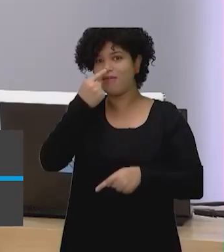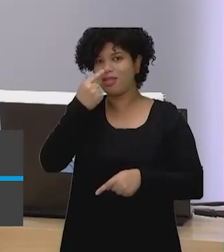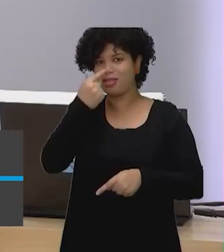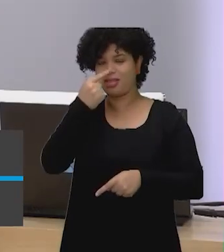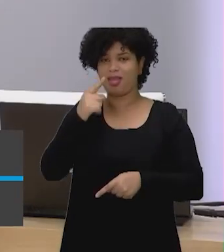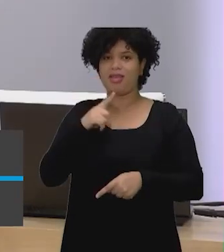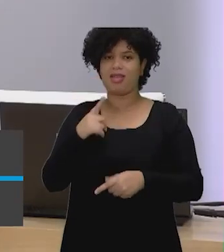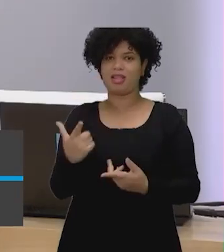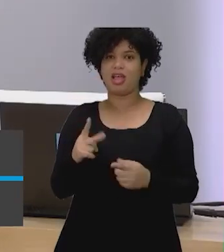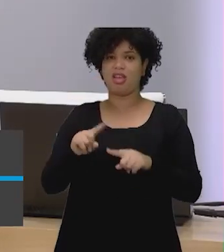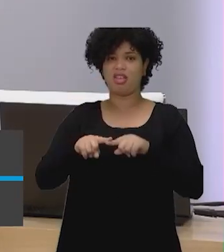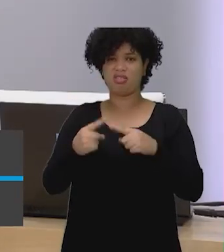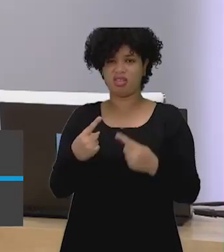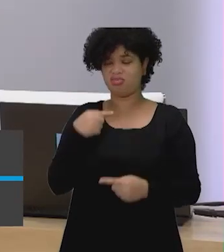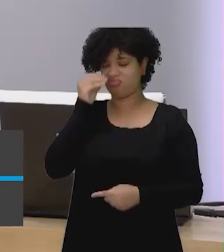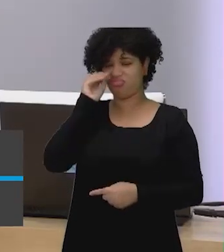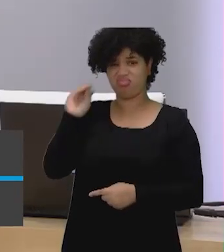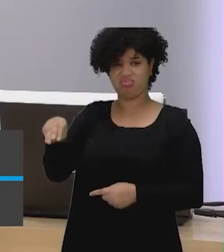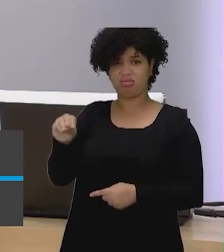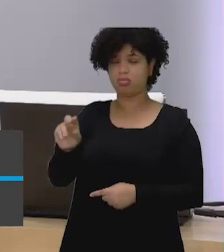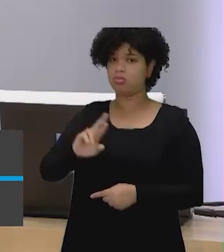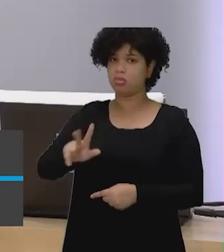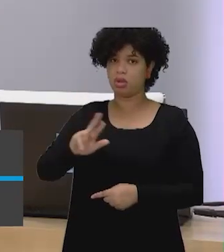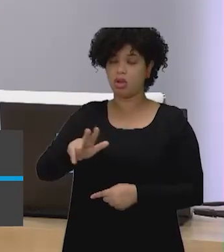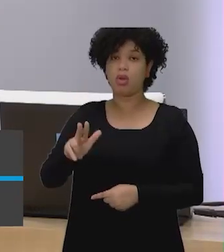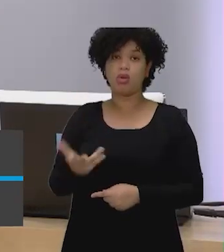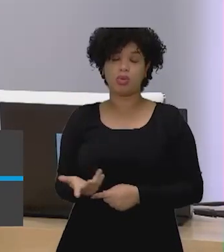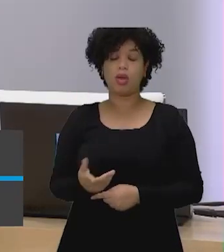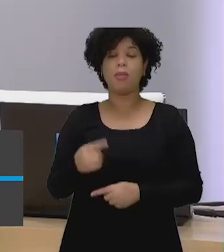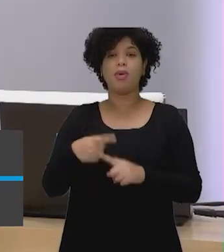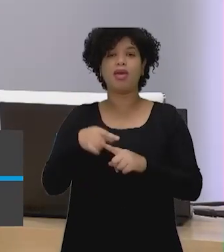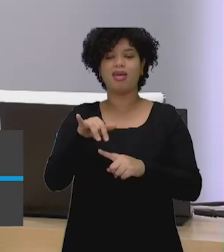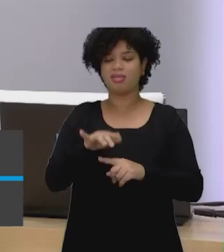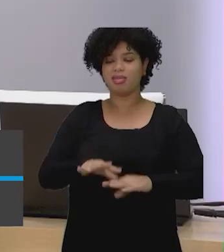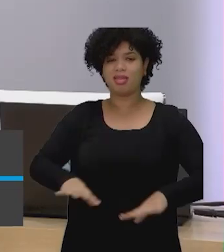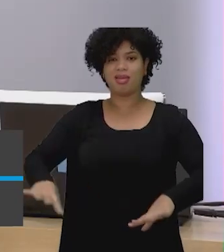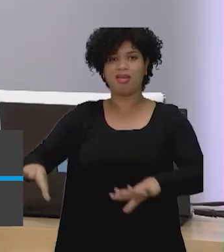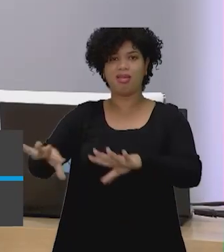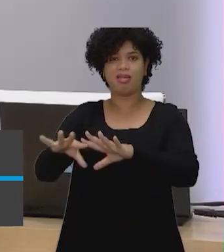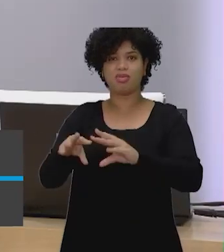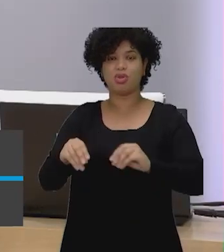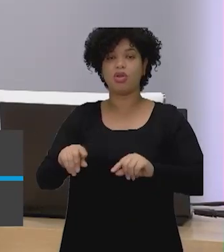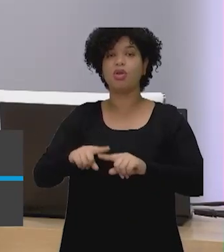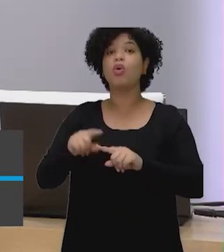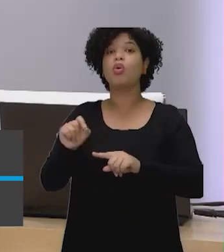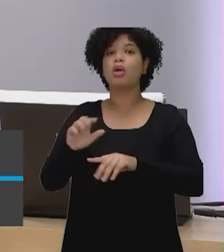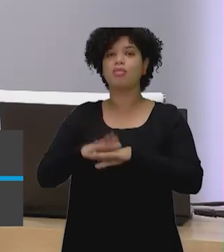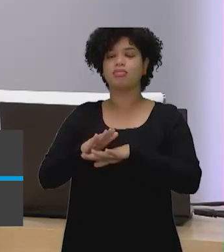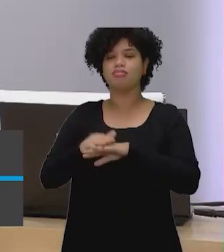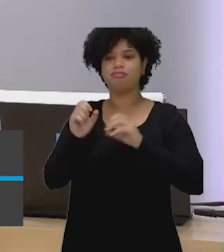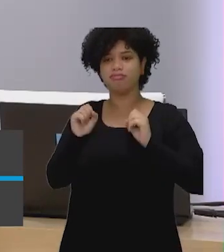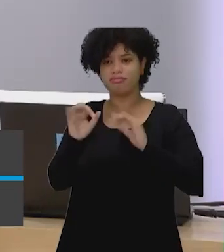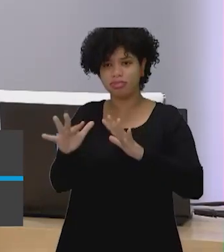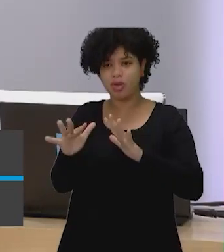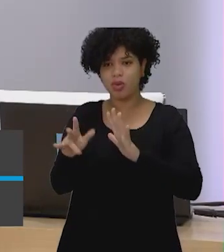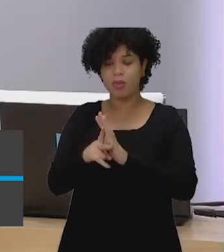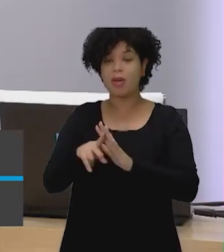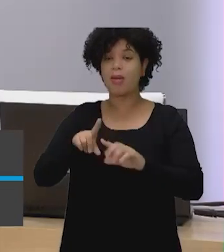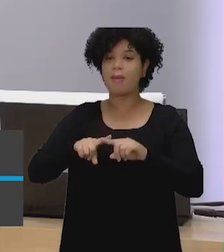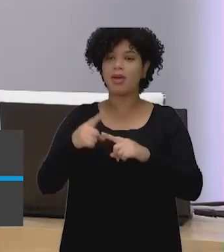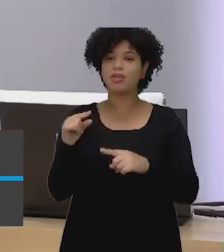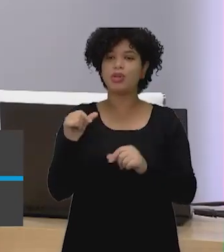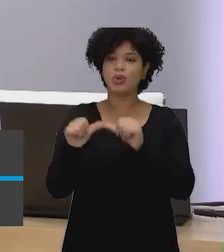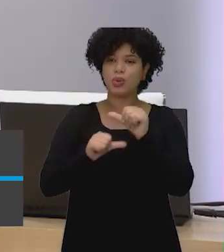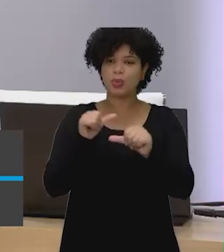de lado. Porque senão, né, justamente, se o território é o todo, a ação humana está nesse todo. E se você tira